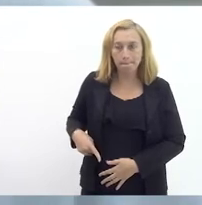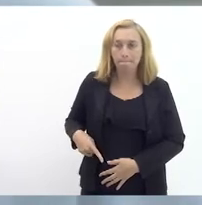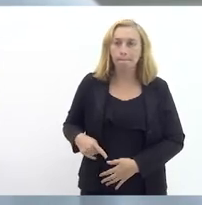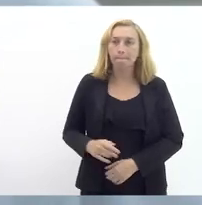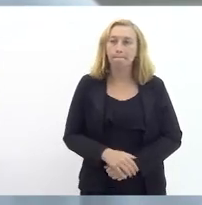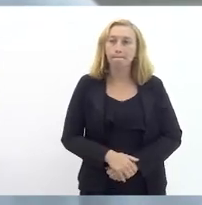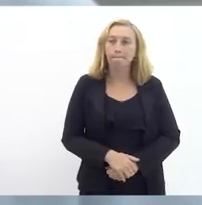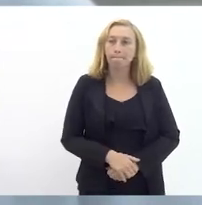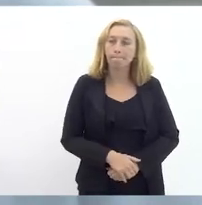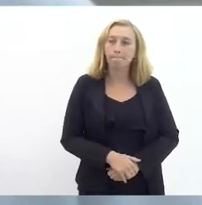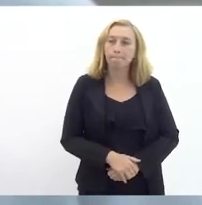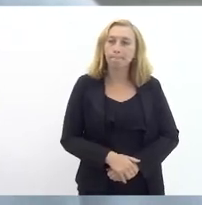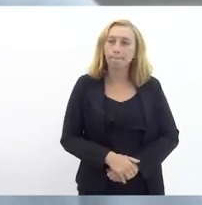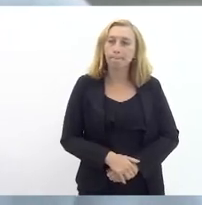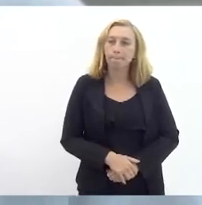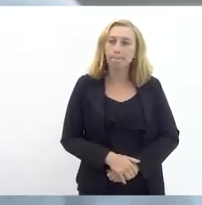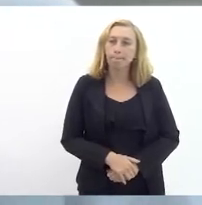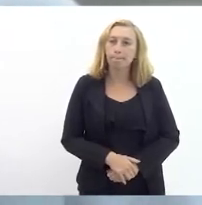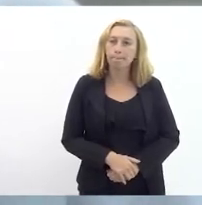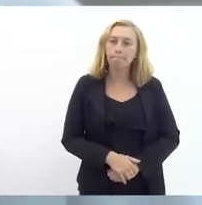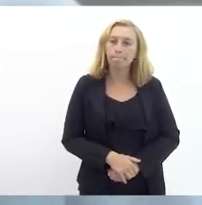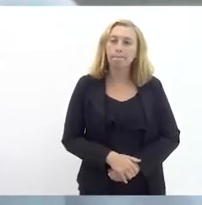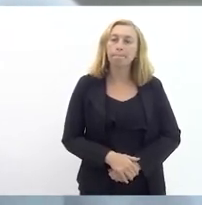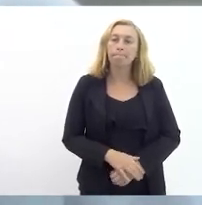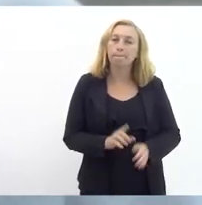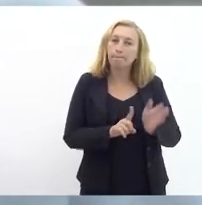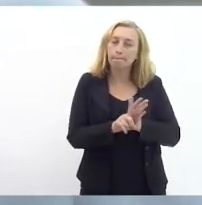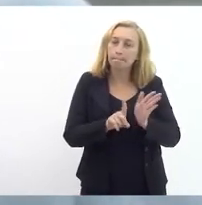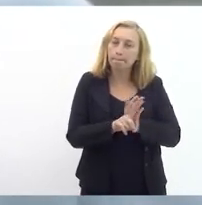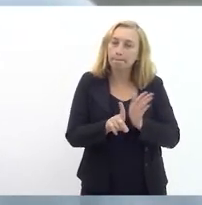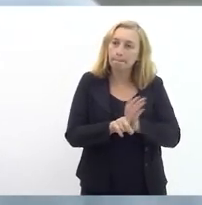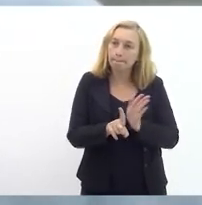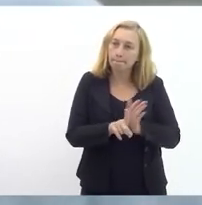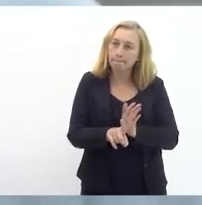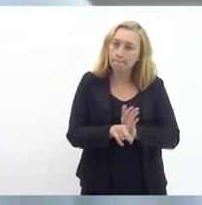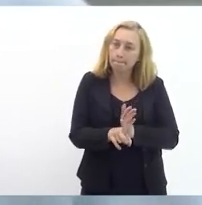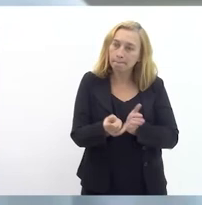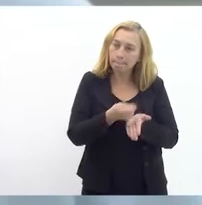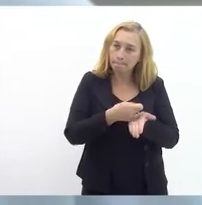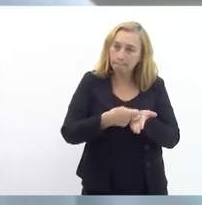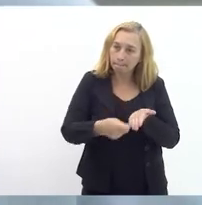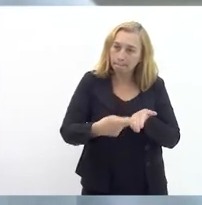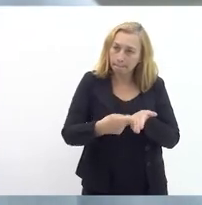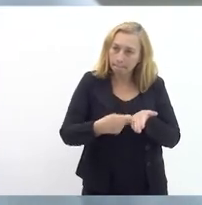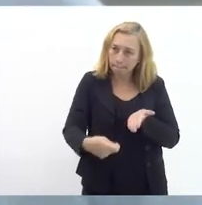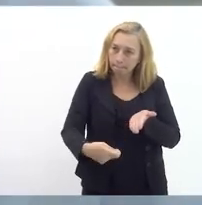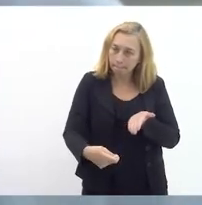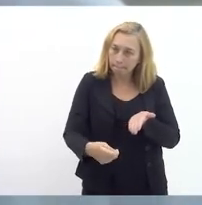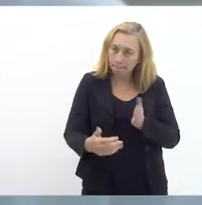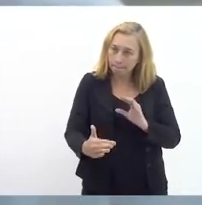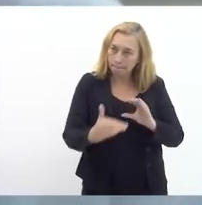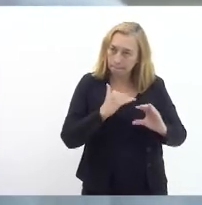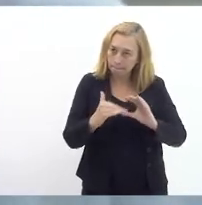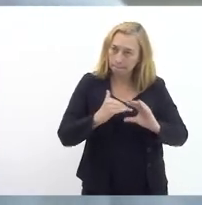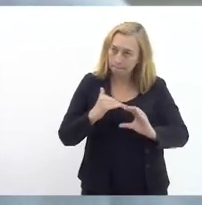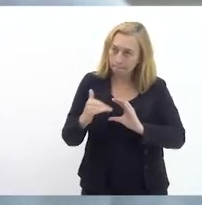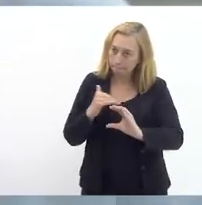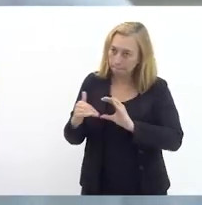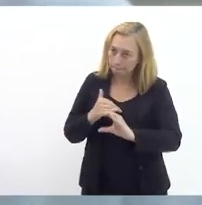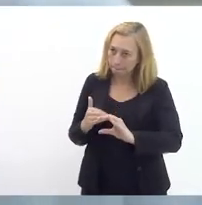que efetuasse essas minhas perguntas depois por escrito, mesmo